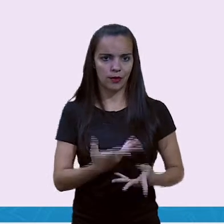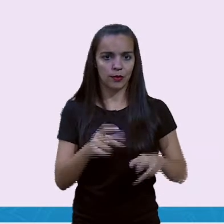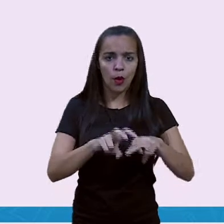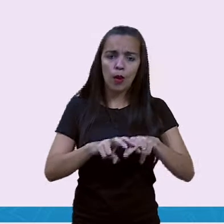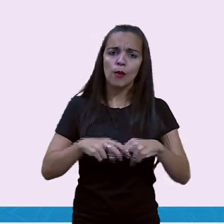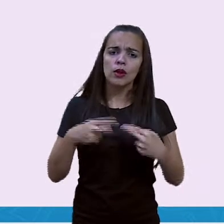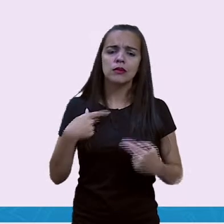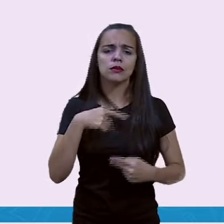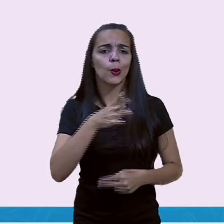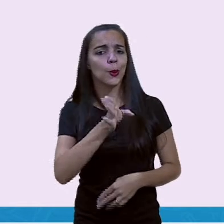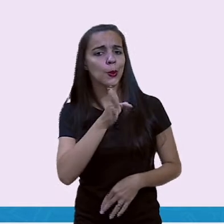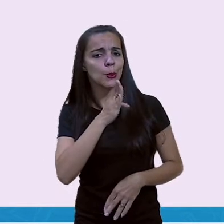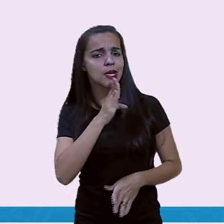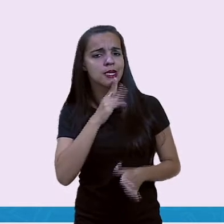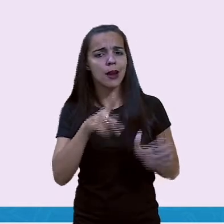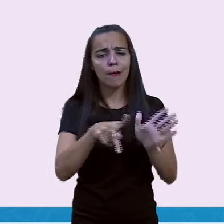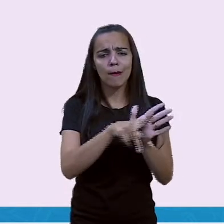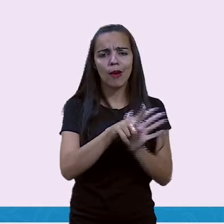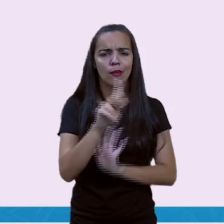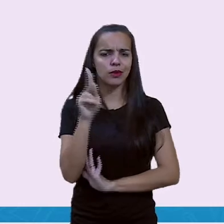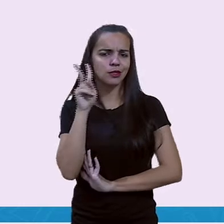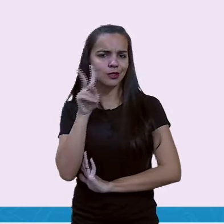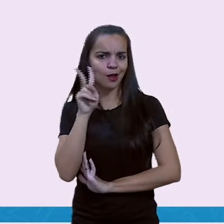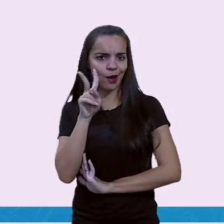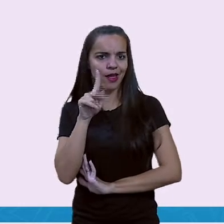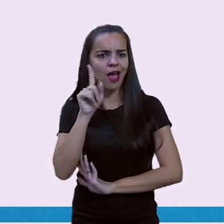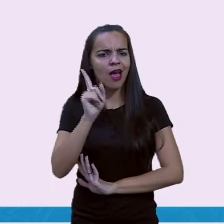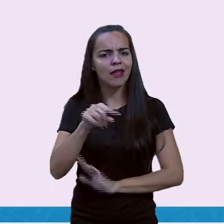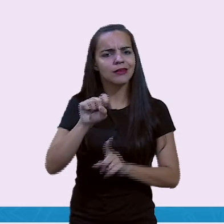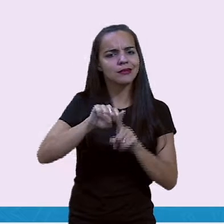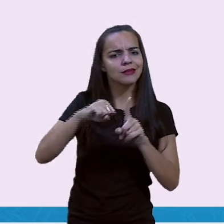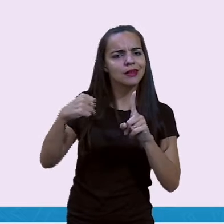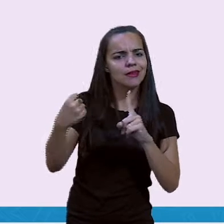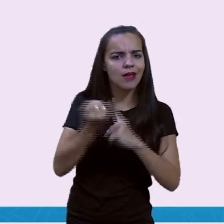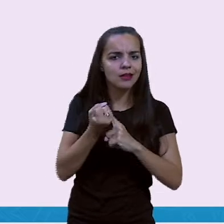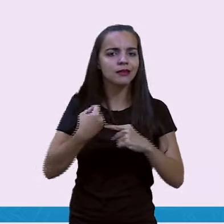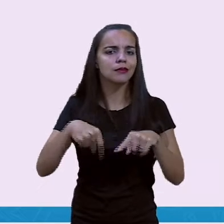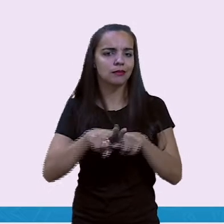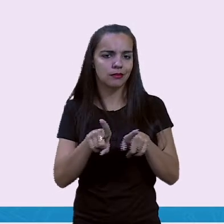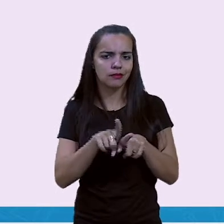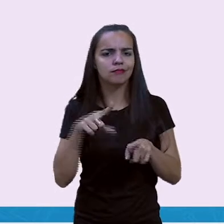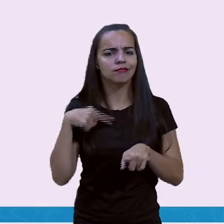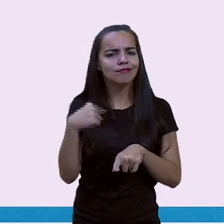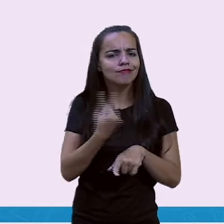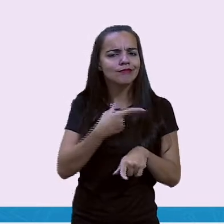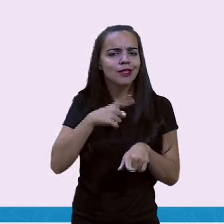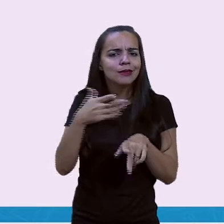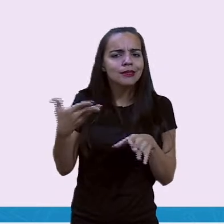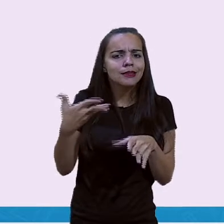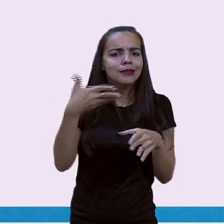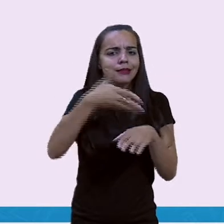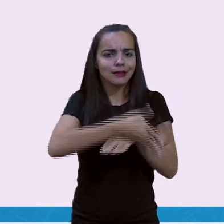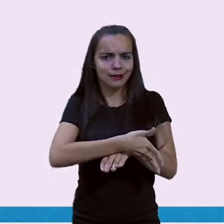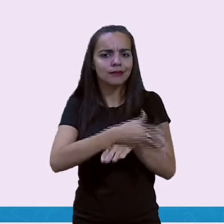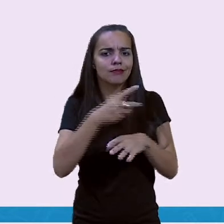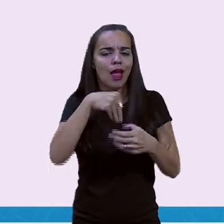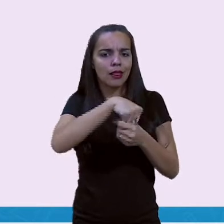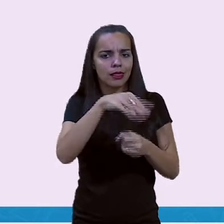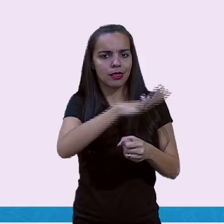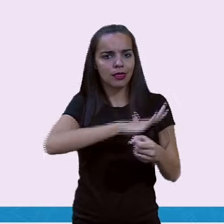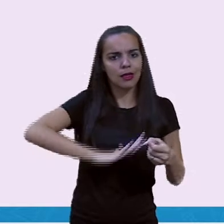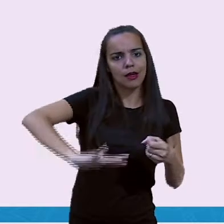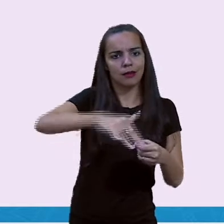história. Por isso, conhecer a própria história e da sociedade em que estamos inseridos nos ajuda